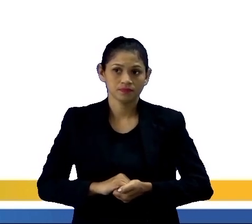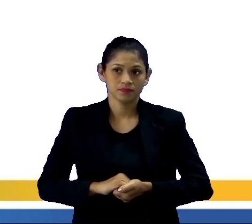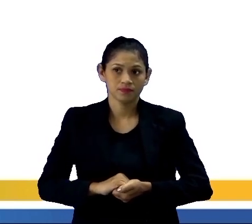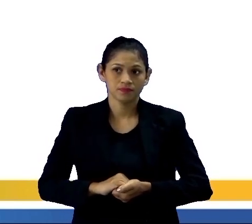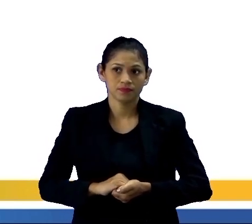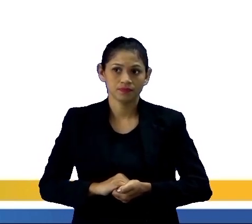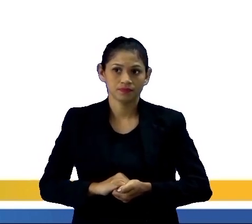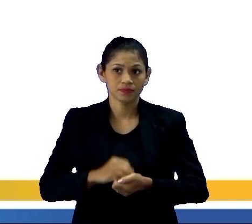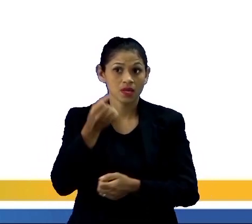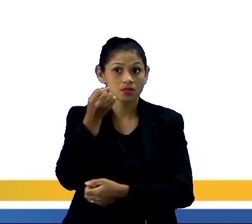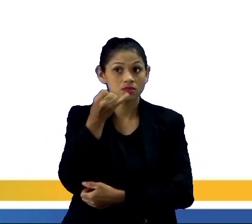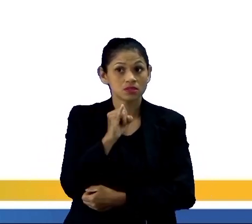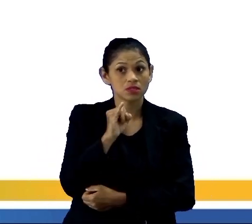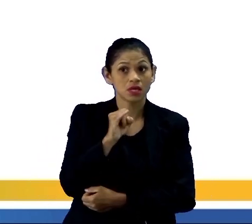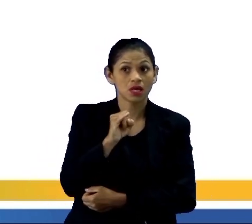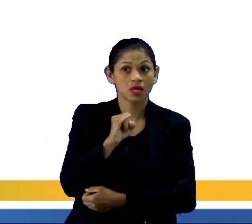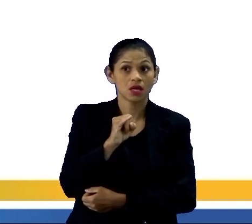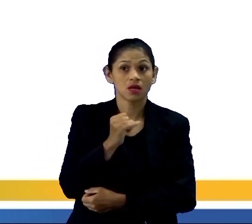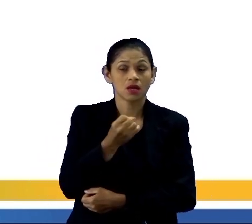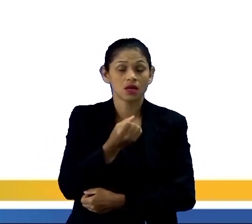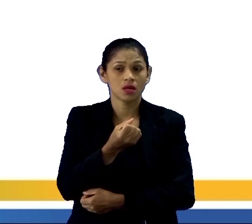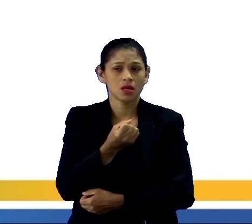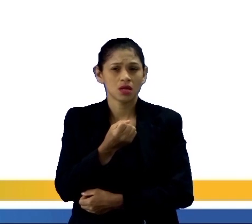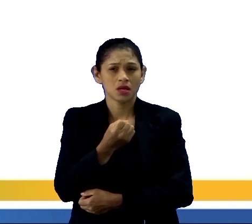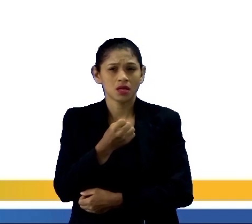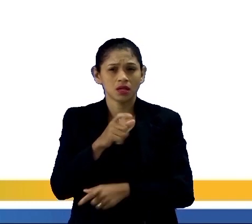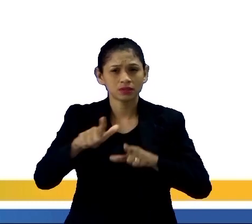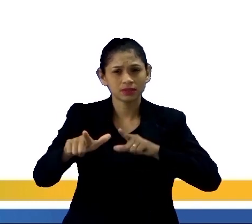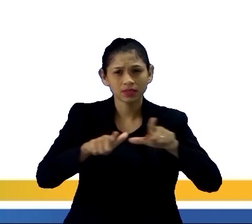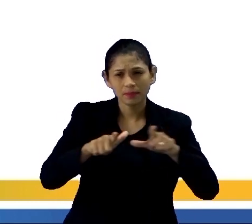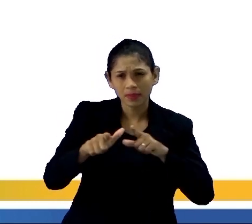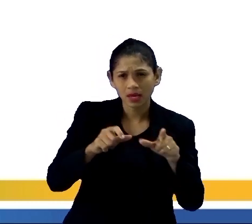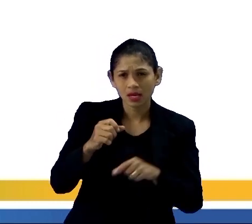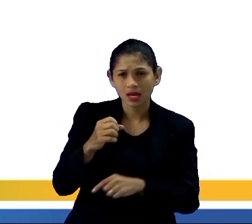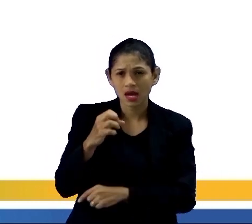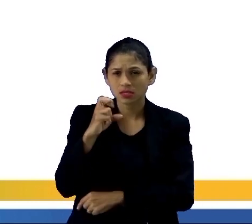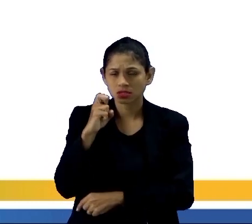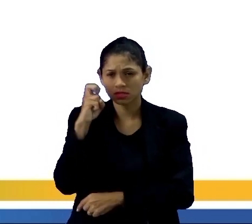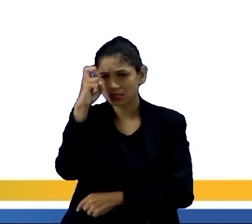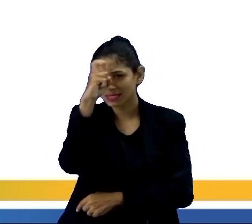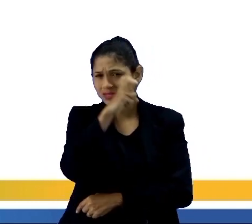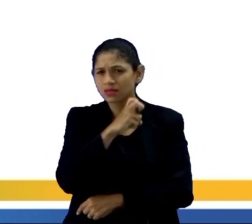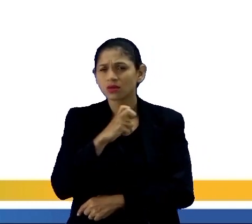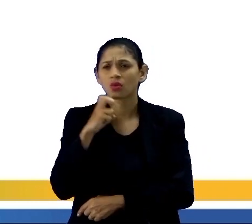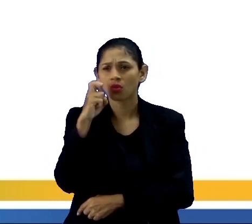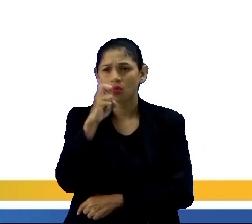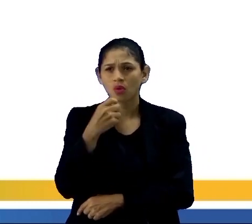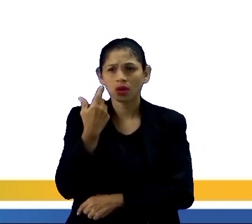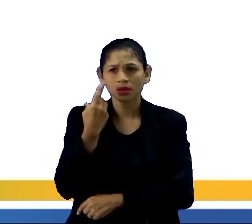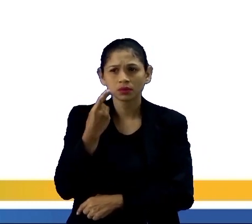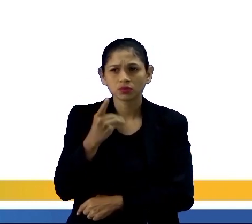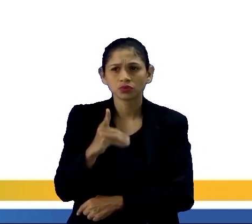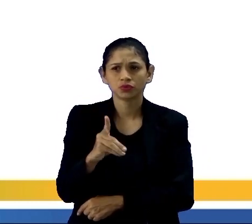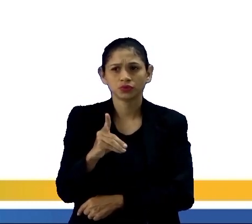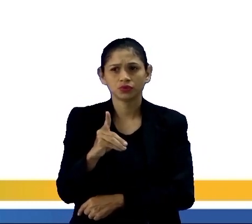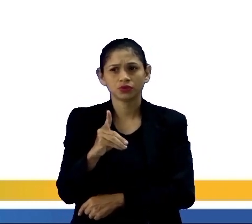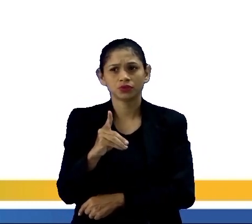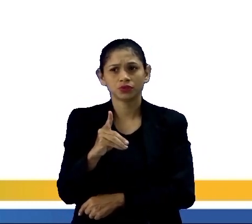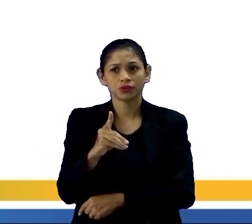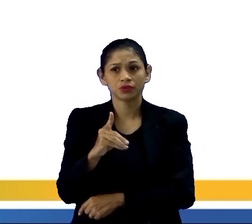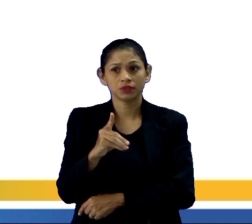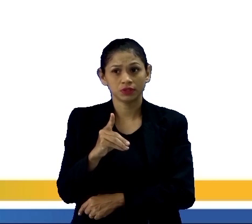dias. Se eles trabalharem 5 horas por dia, vai aumentar ou diminuir a quantidade de dias? Se